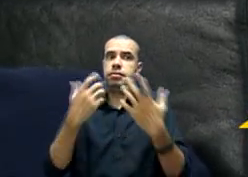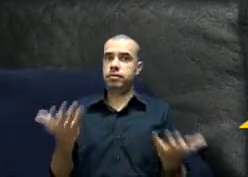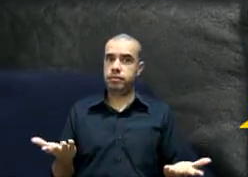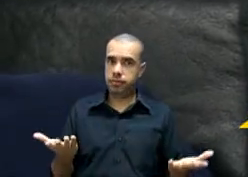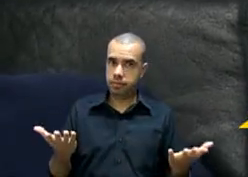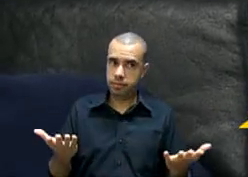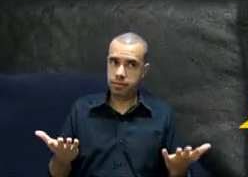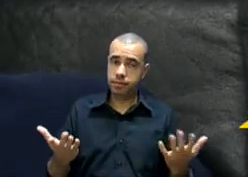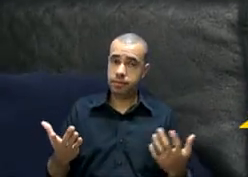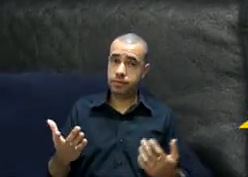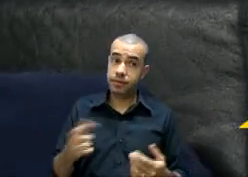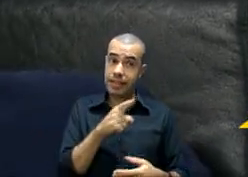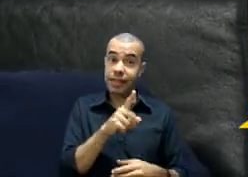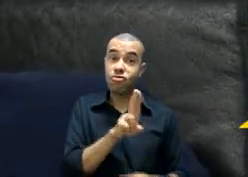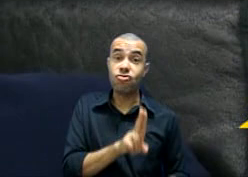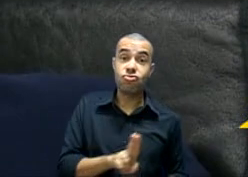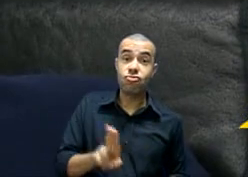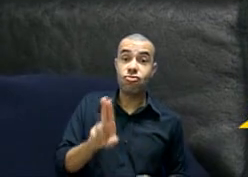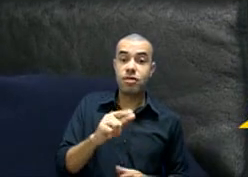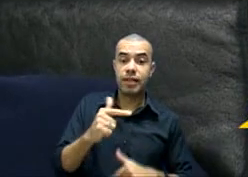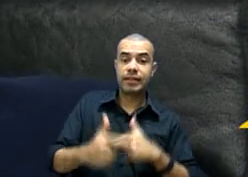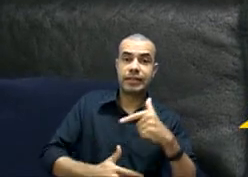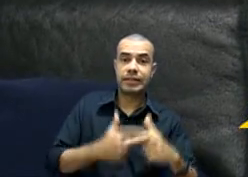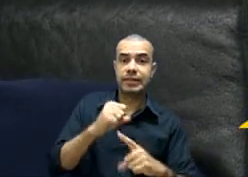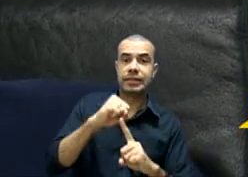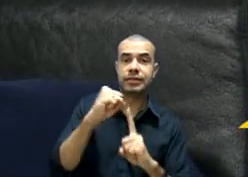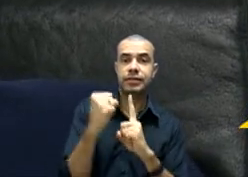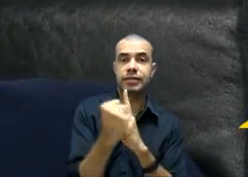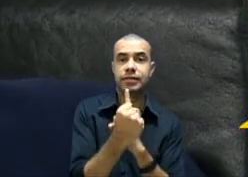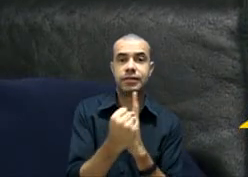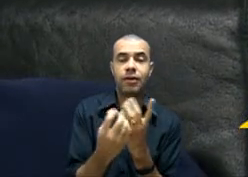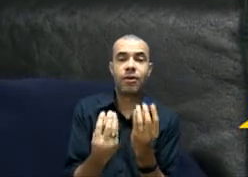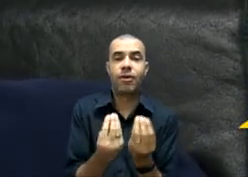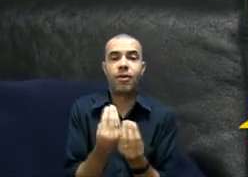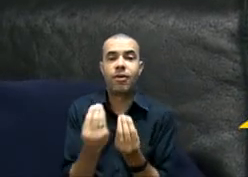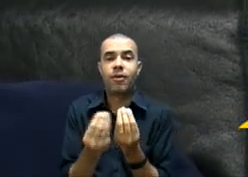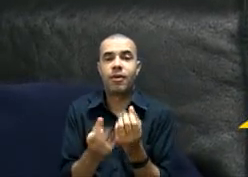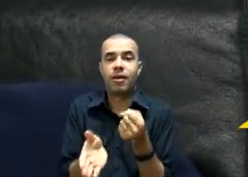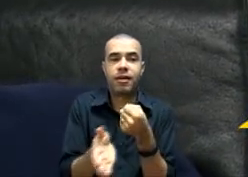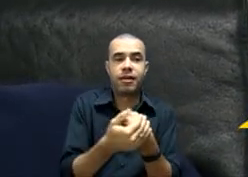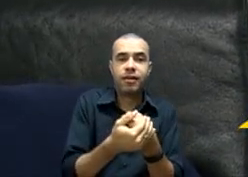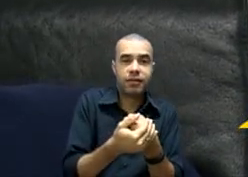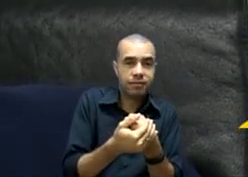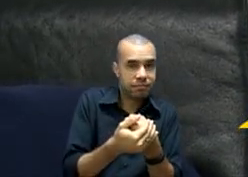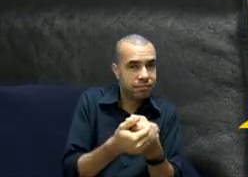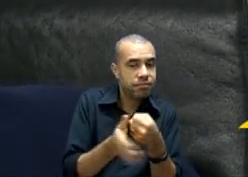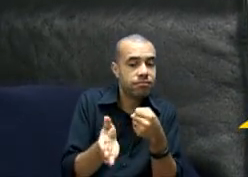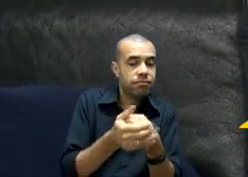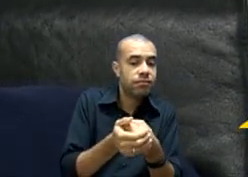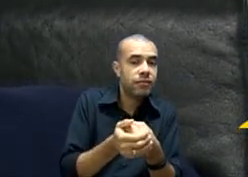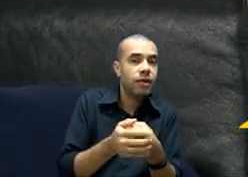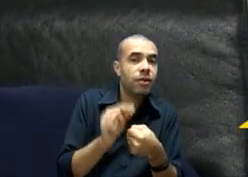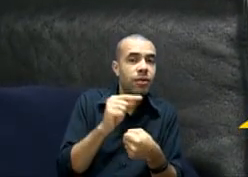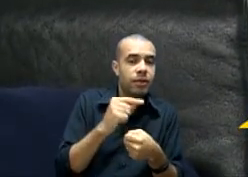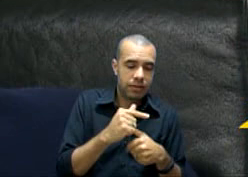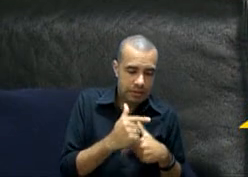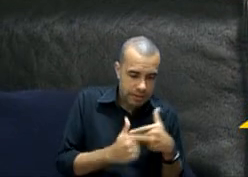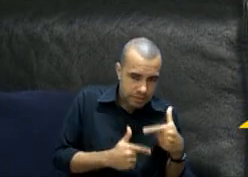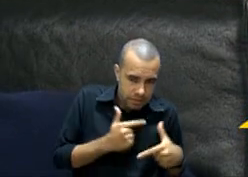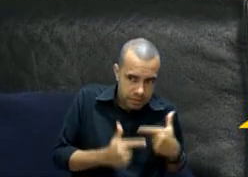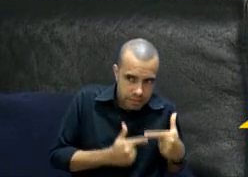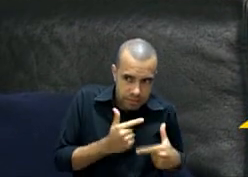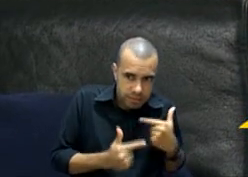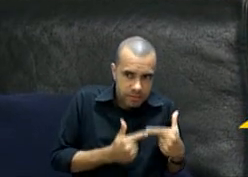poderosíssimos, usam o trabalho social como pano de fundo para continuar o seu trabalho,